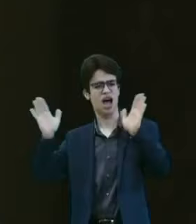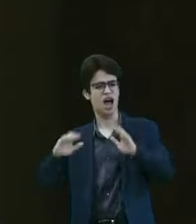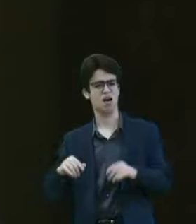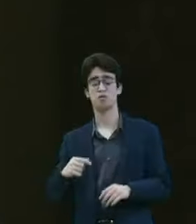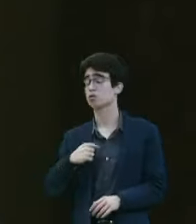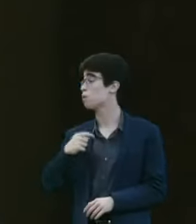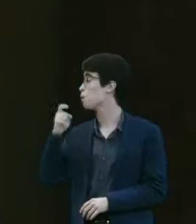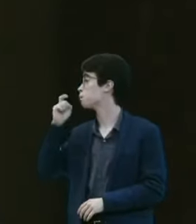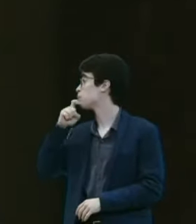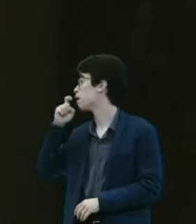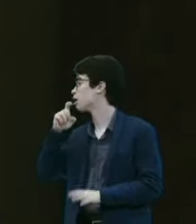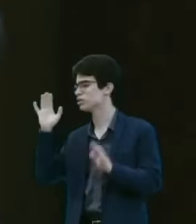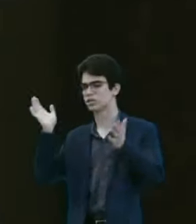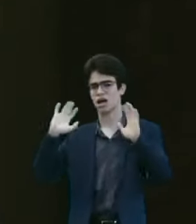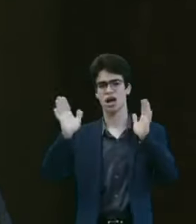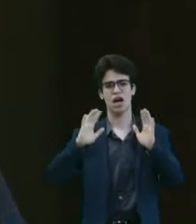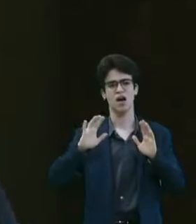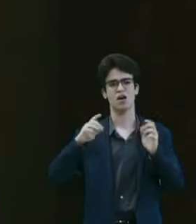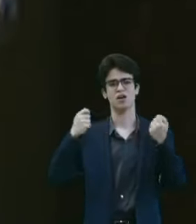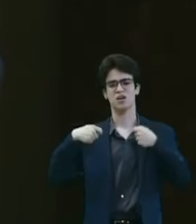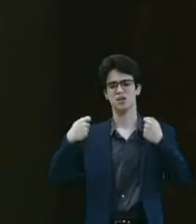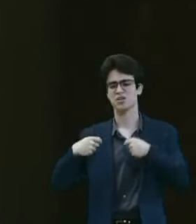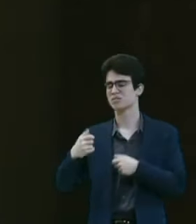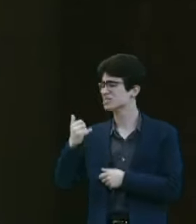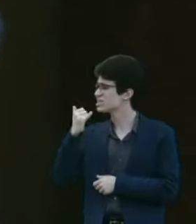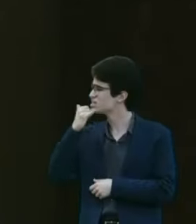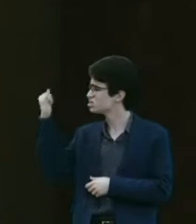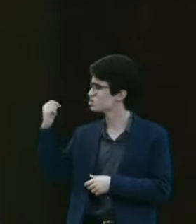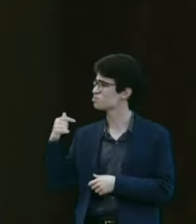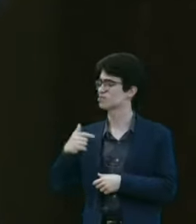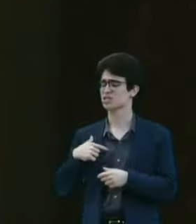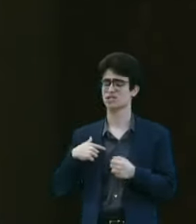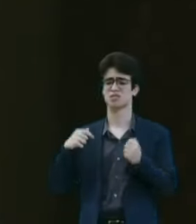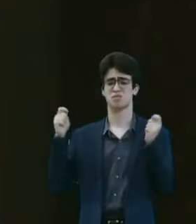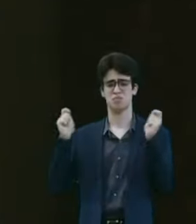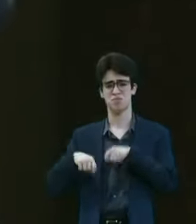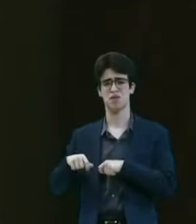tente mentir para Ele. Abaixa a guarda e deixa Ele te tratar. Porque a